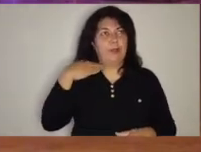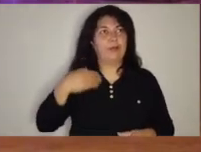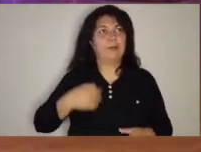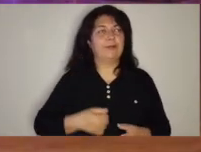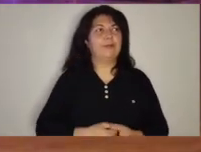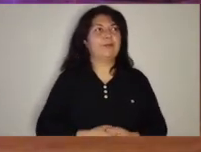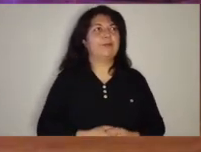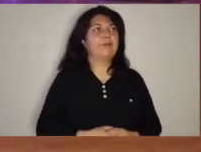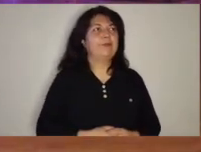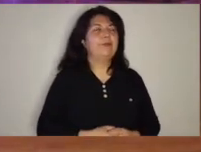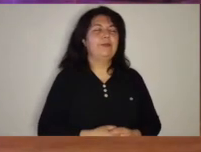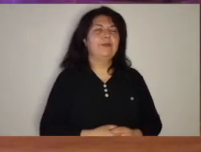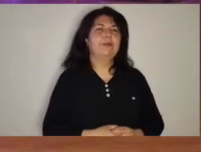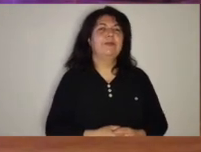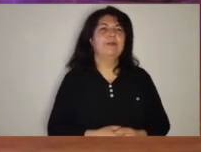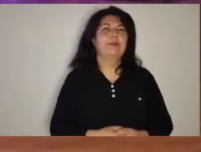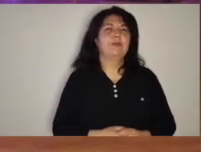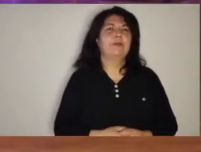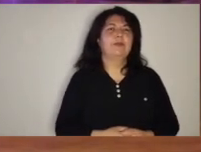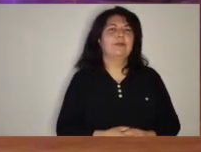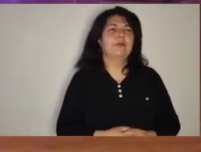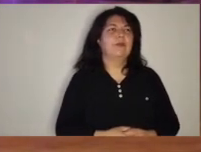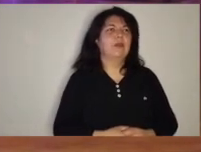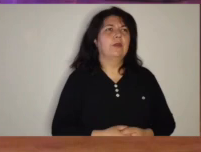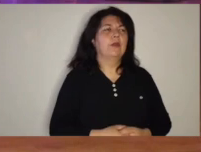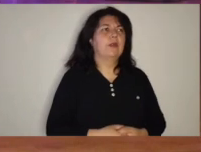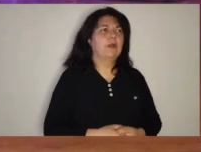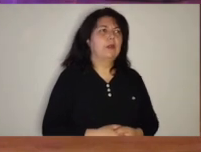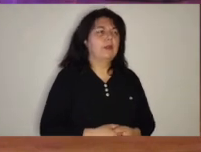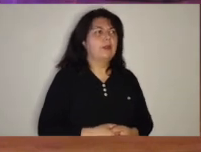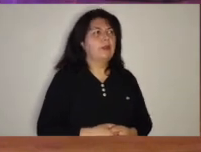Pai, o dinheiro é do cliente, o Senhor vai dar um jeito.